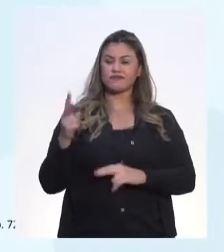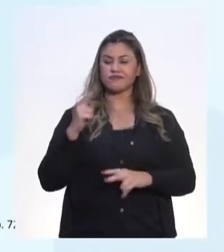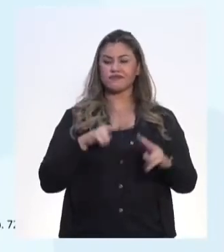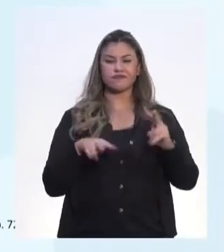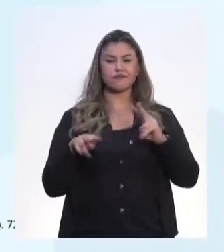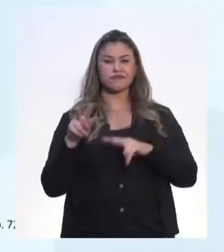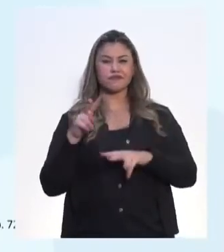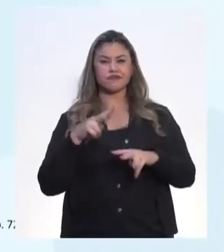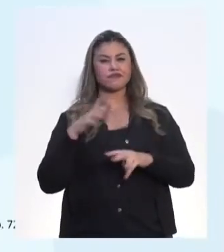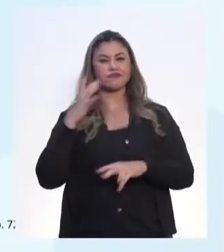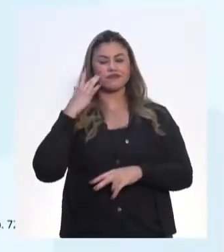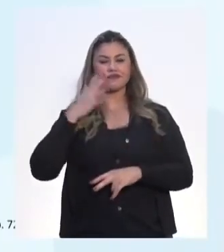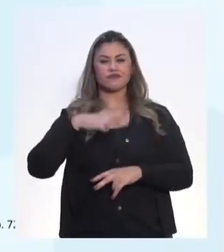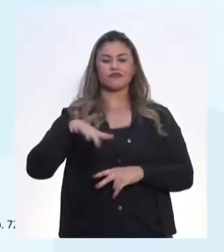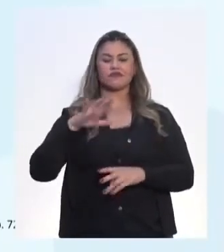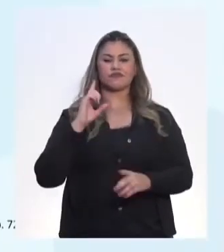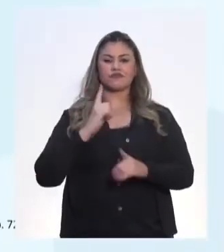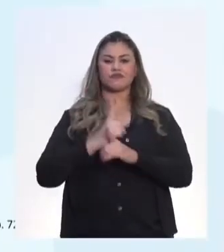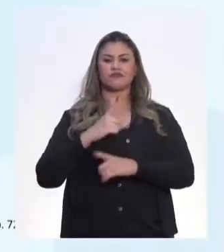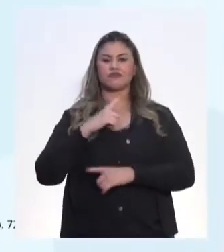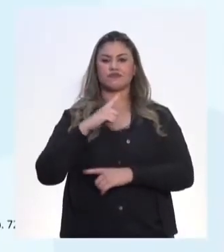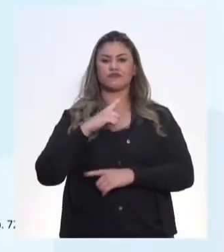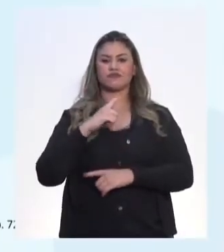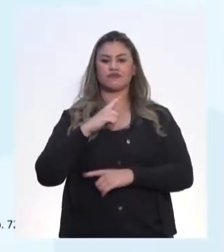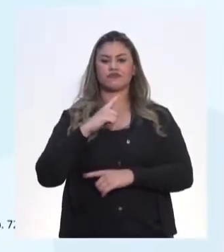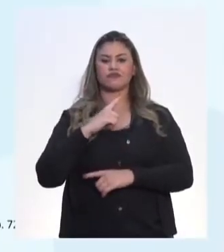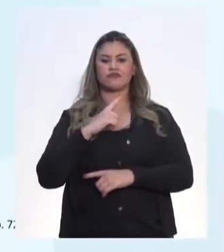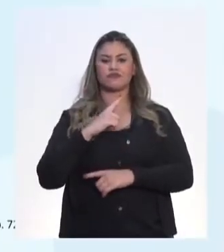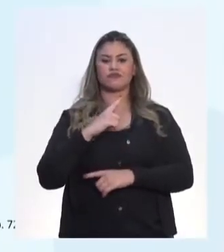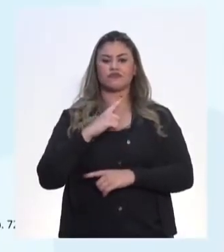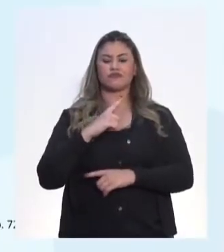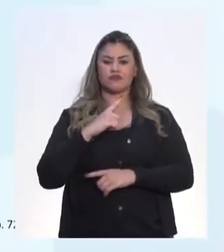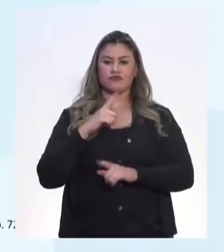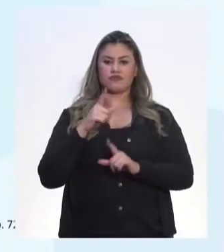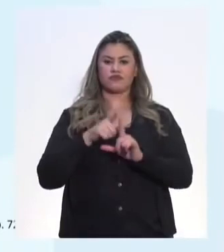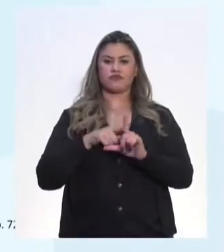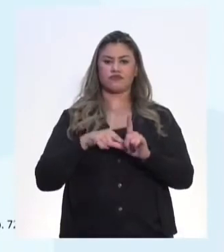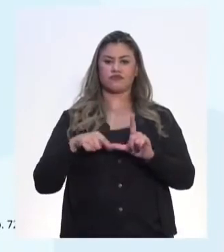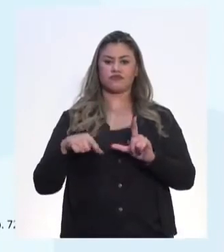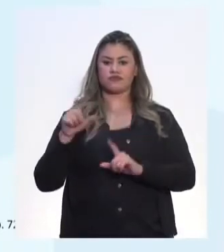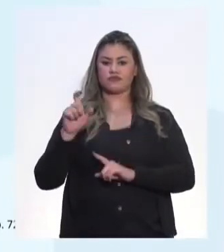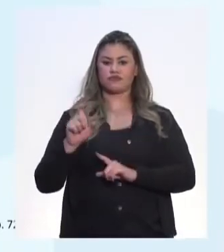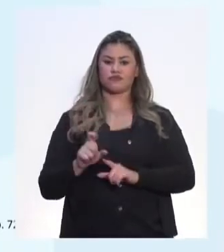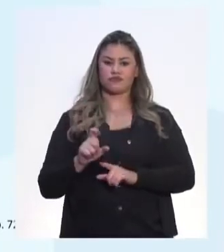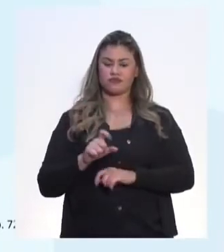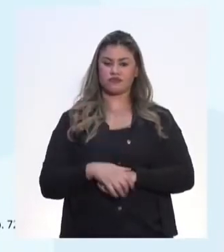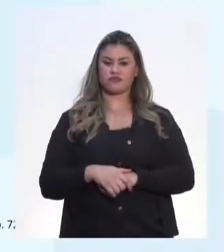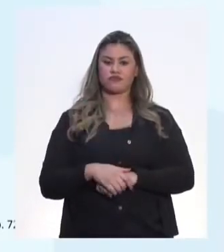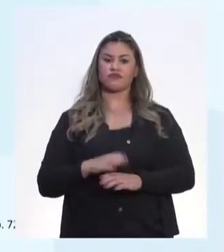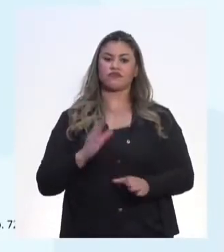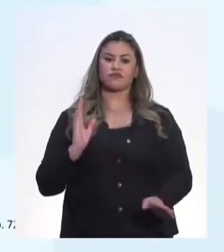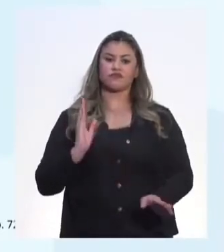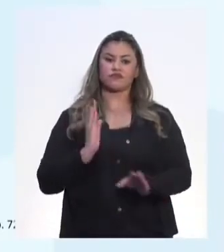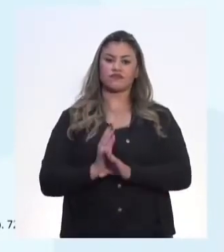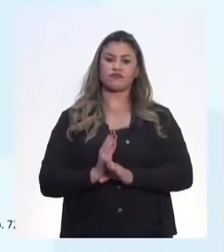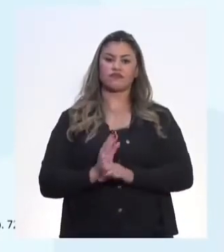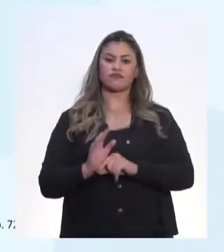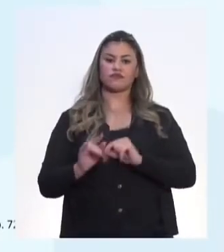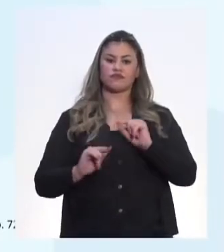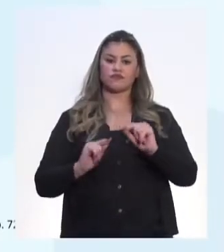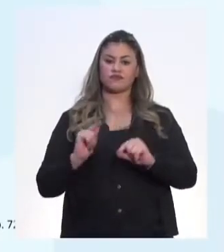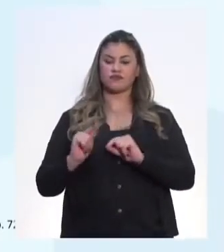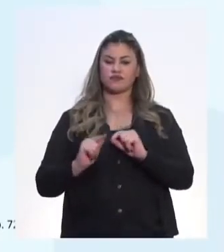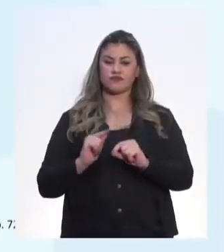enquanto, aí vocês conseguem identificar. Por enquanto, eu quero saber quanto vale o ângulo X. Identifiquem no seguinte, usem